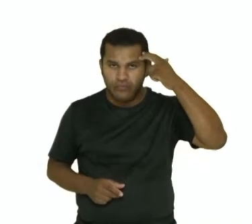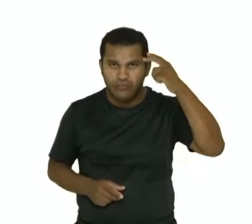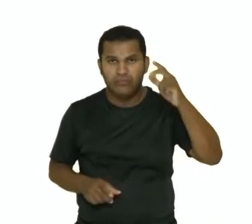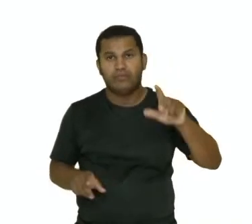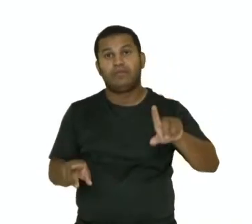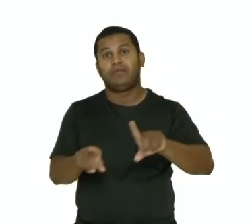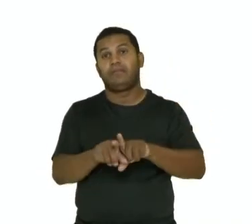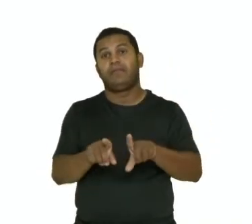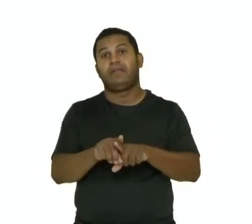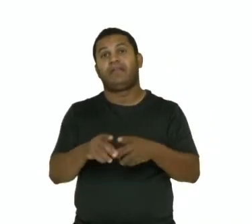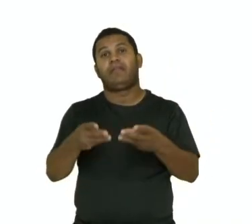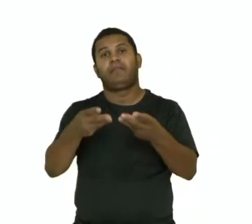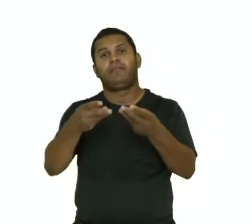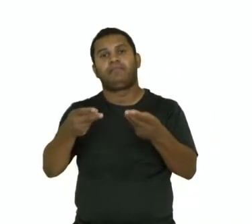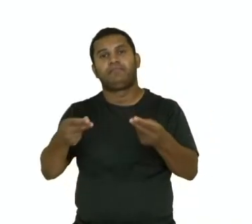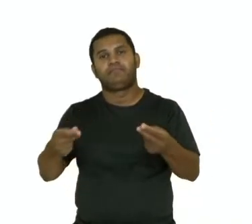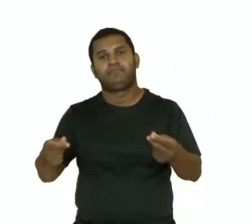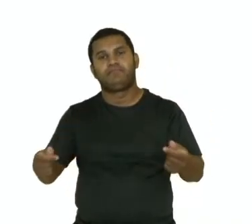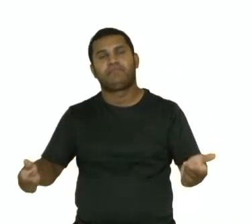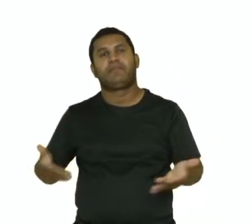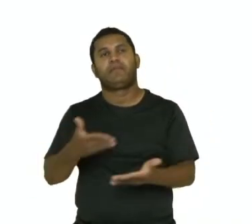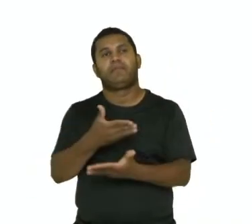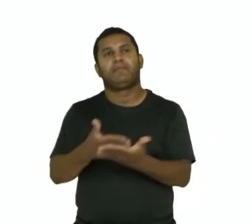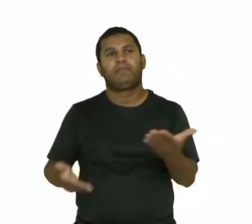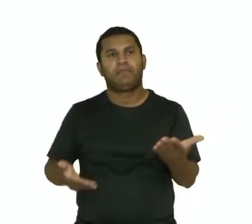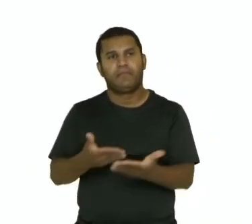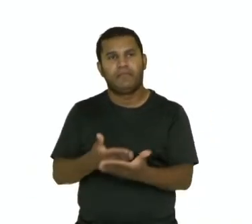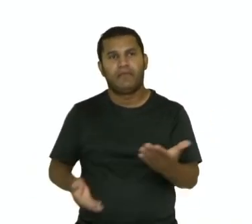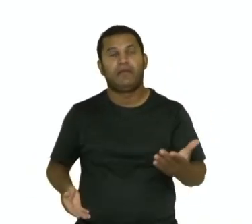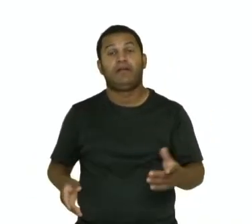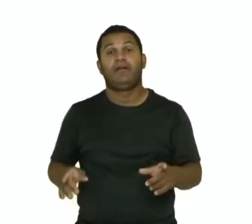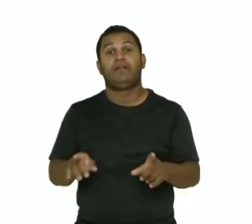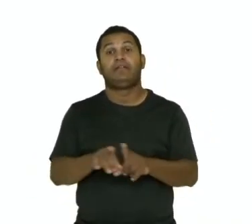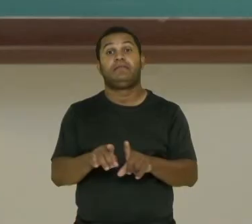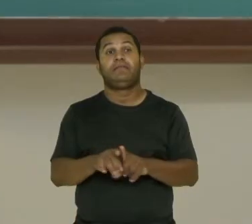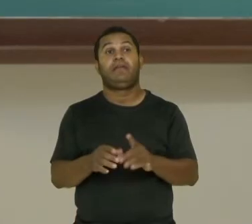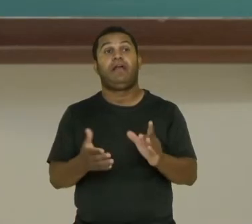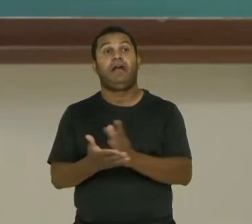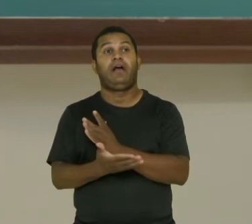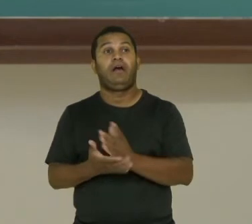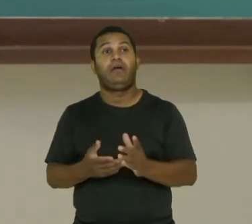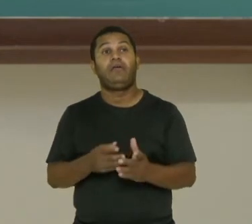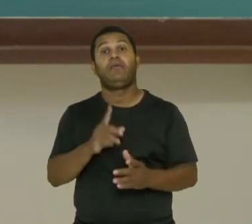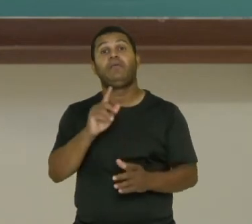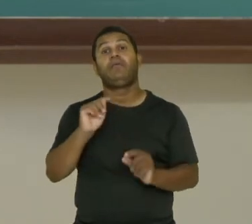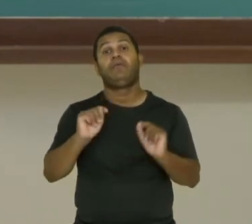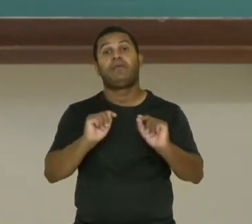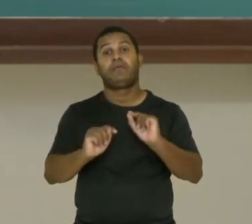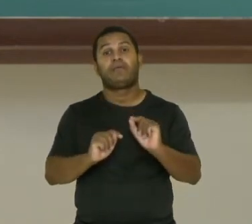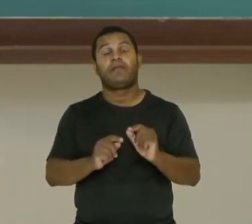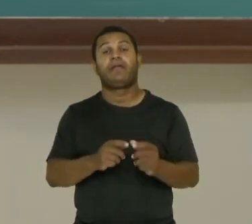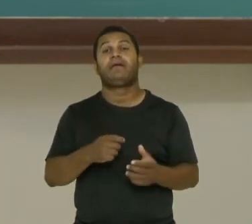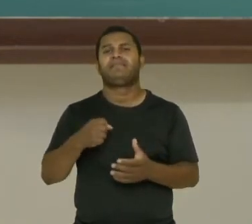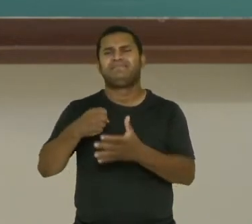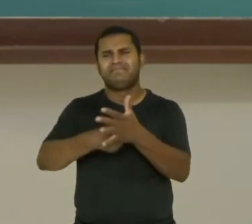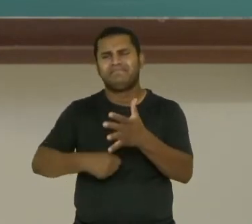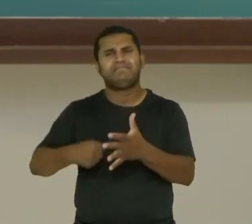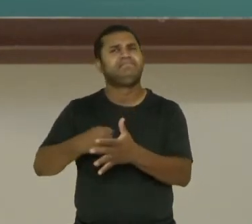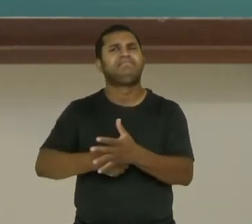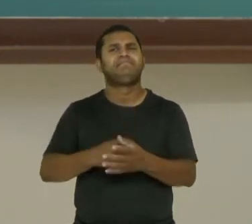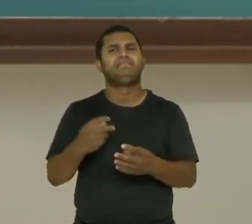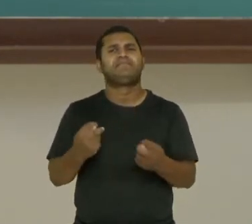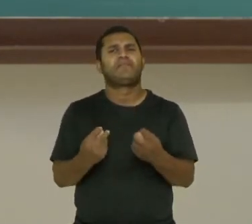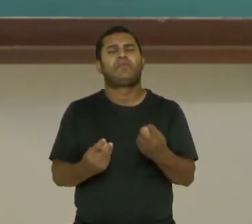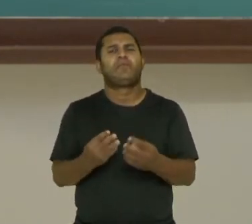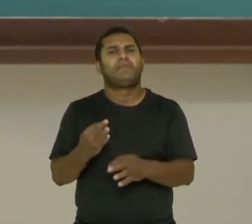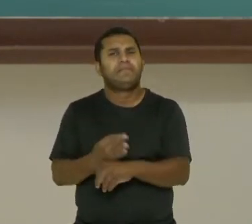elementos cristãos e da mitologia inca. Então, uma forma de resistir foi mantendo a sua cultura, né, ou seja, vocês